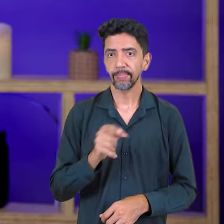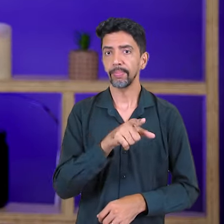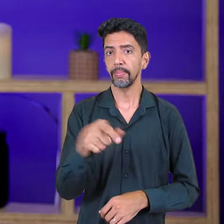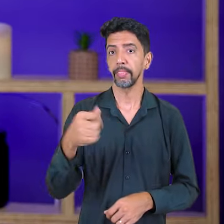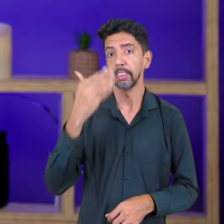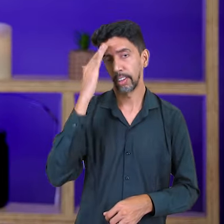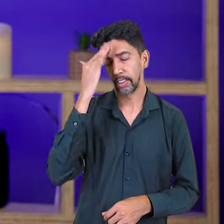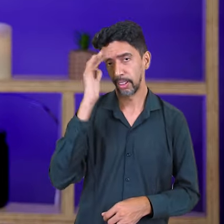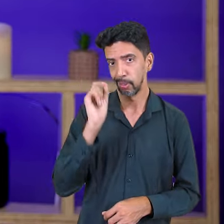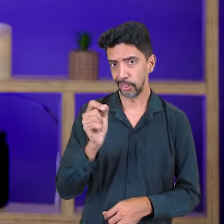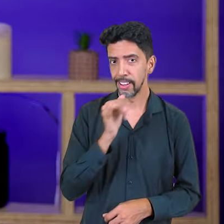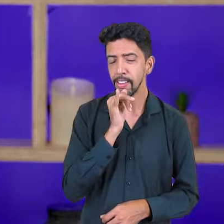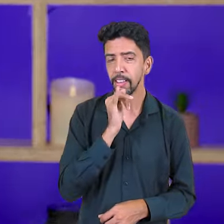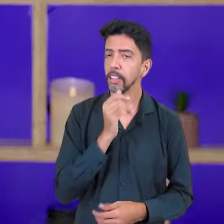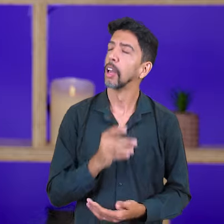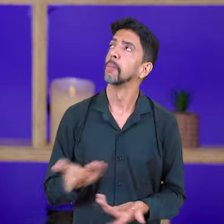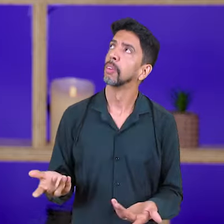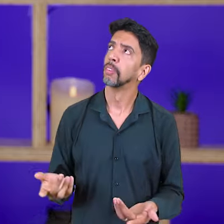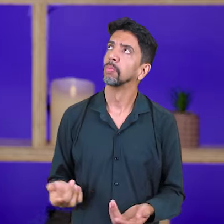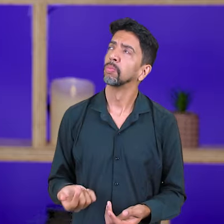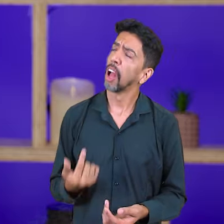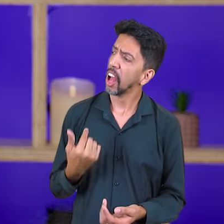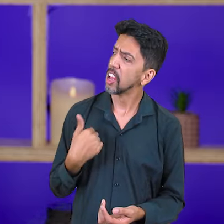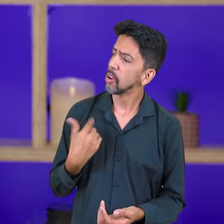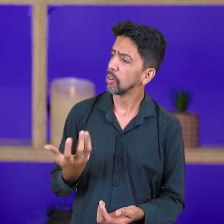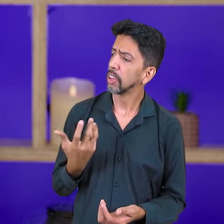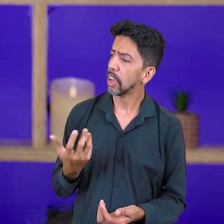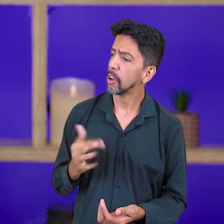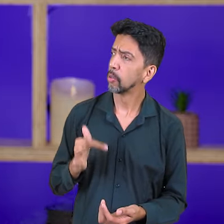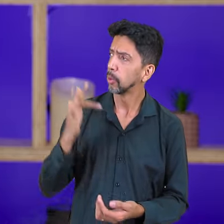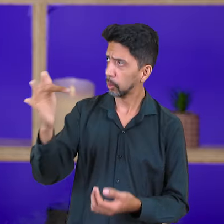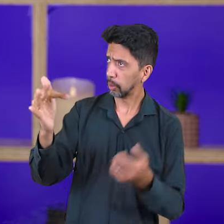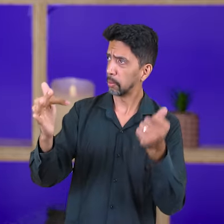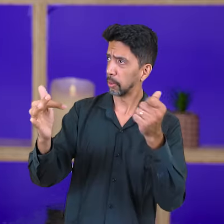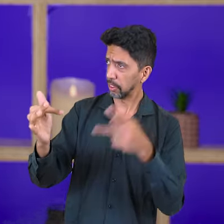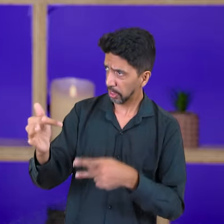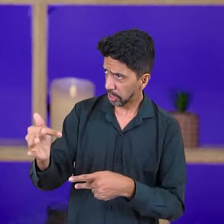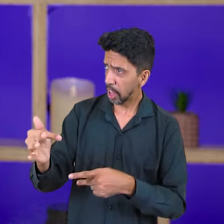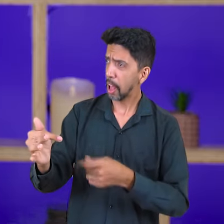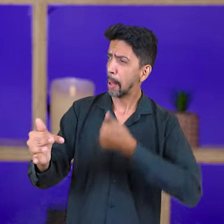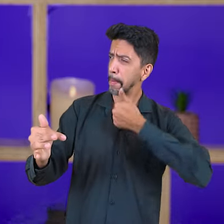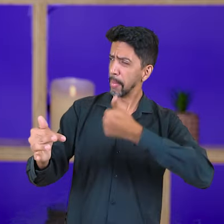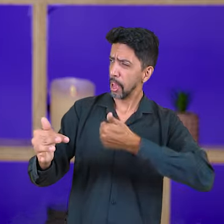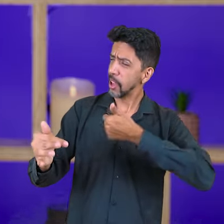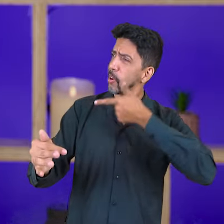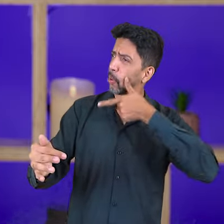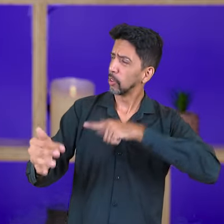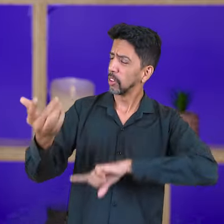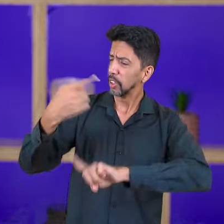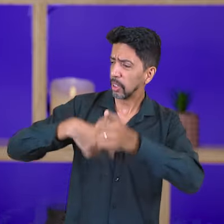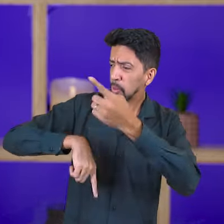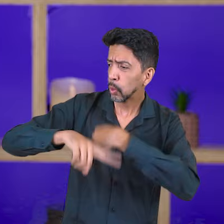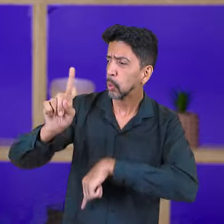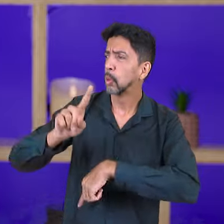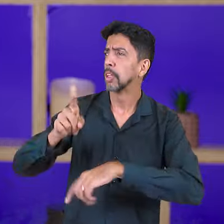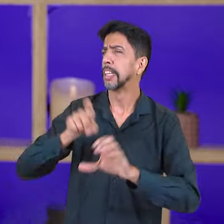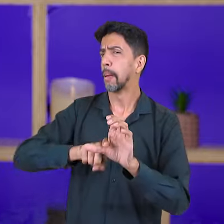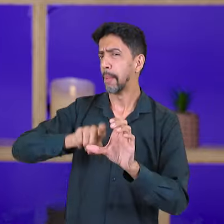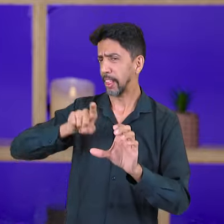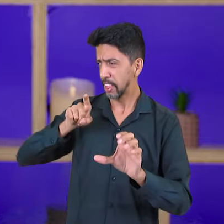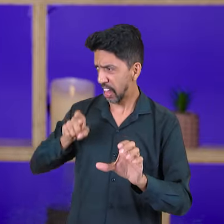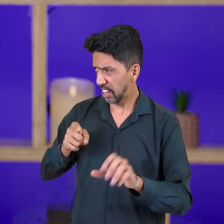que para eu um dia me aposentar de forma sustentável para eu alcançar a minha independência